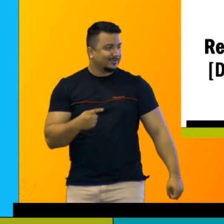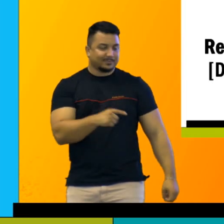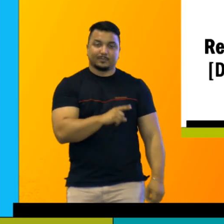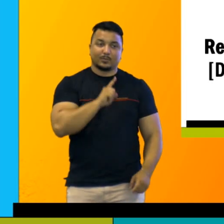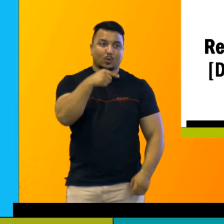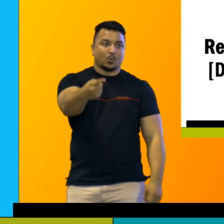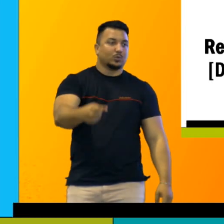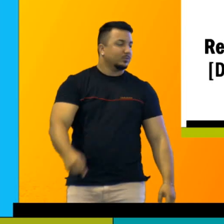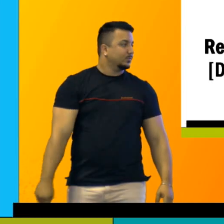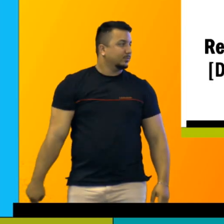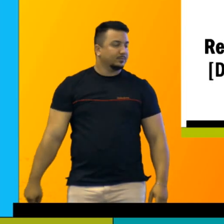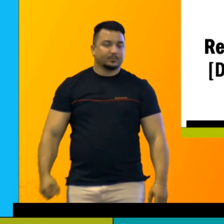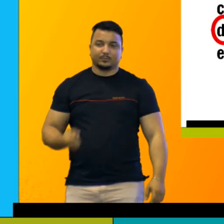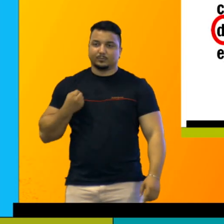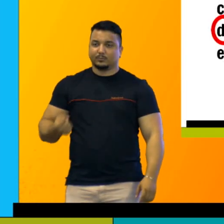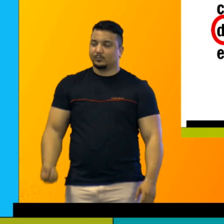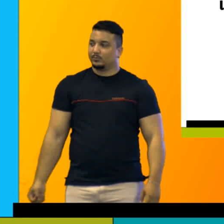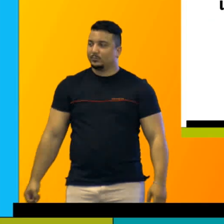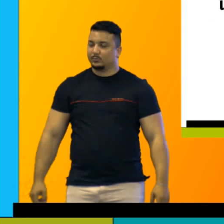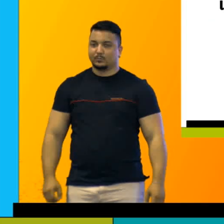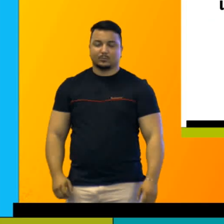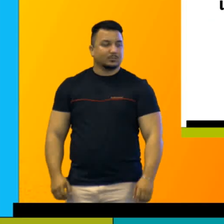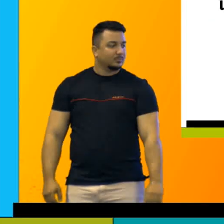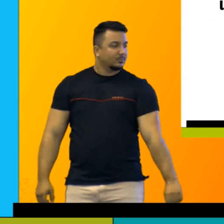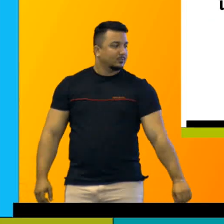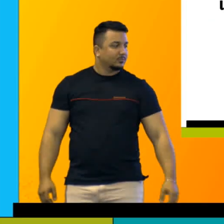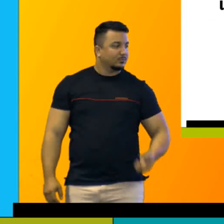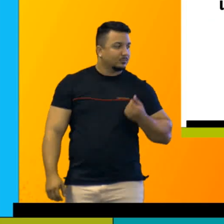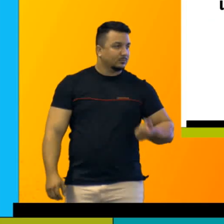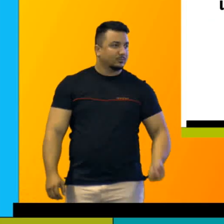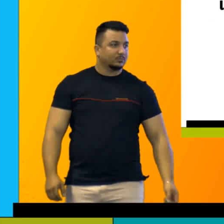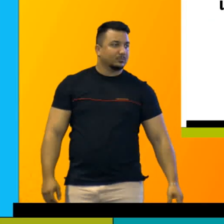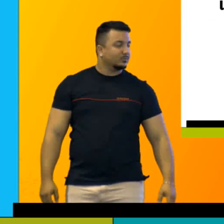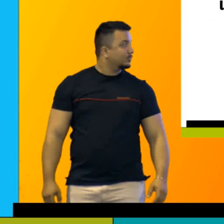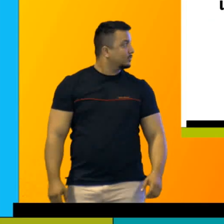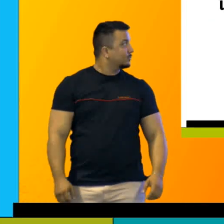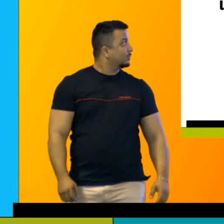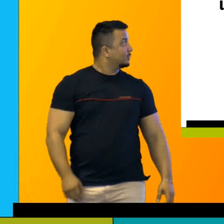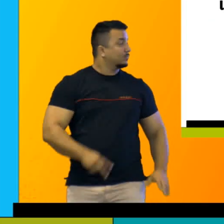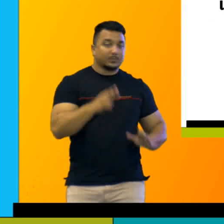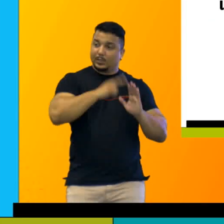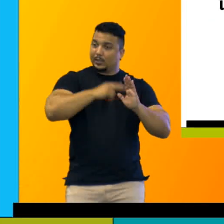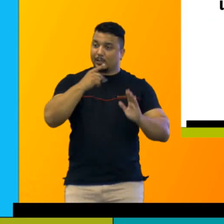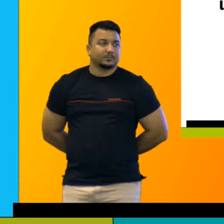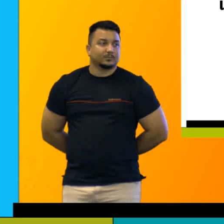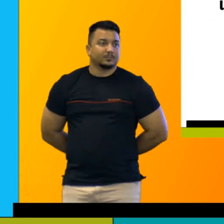para a próxima. Leiam essa aí, ó. Vão lendo aí.